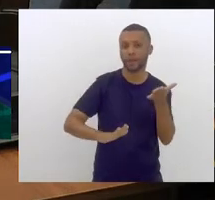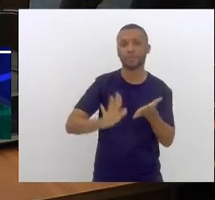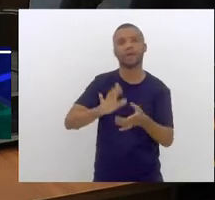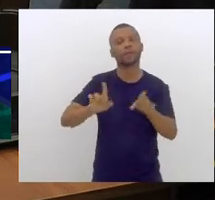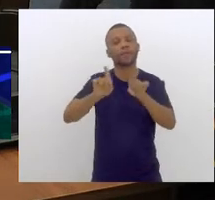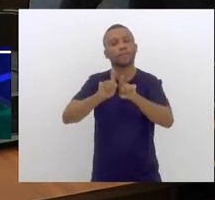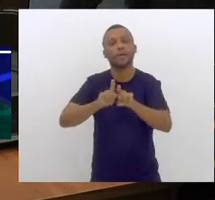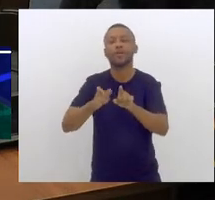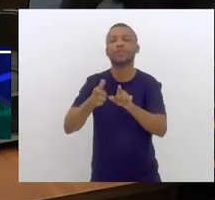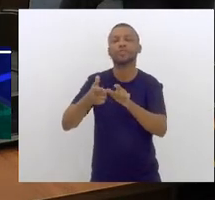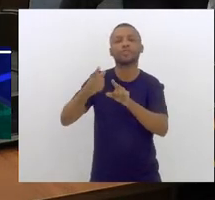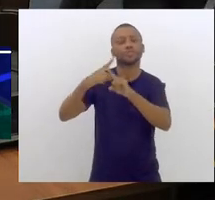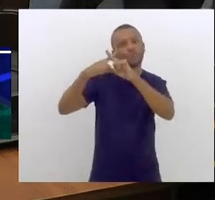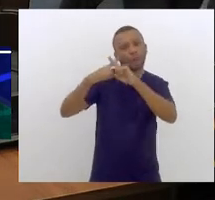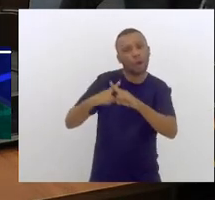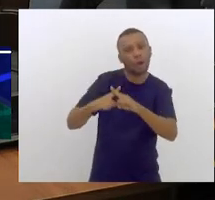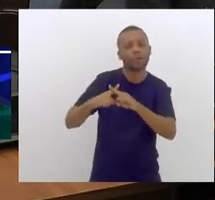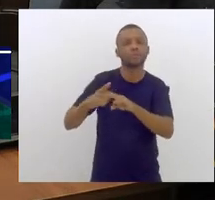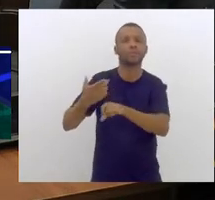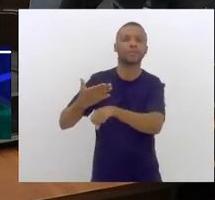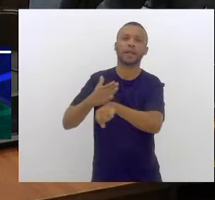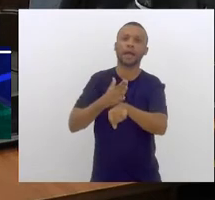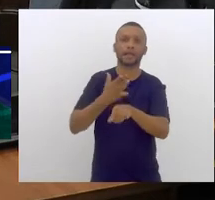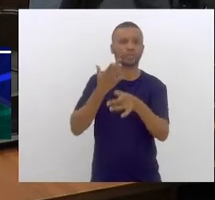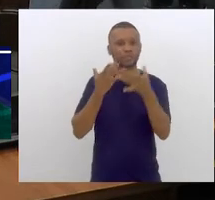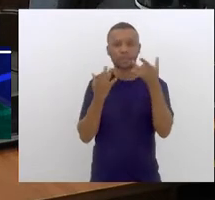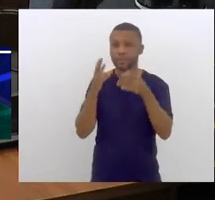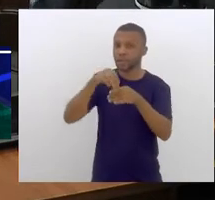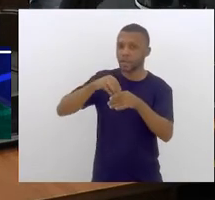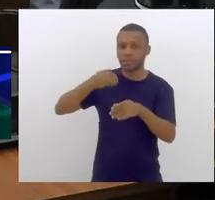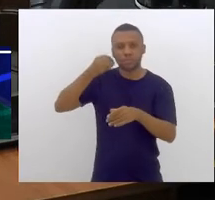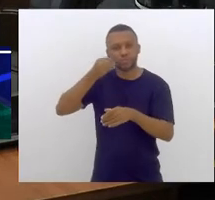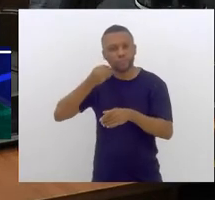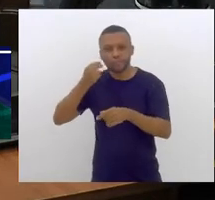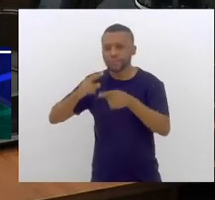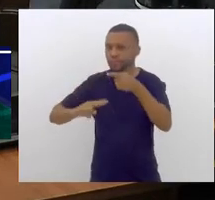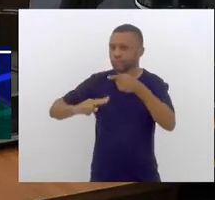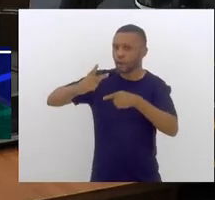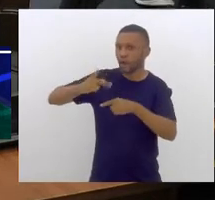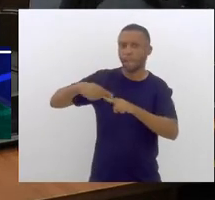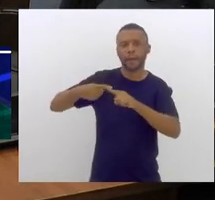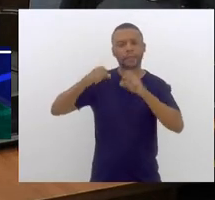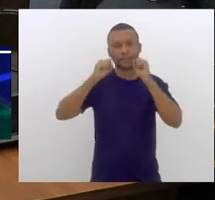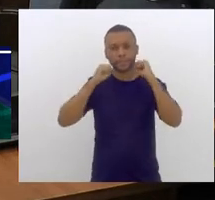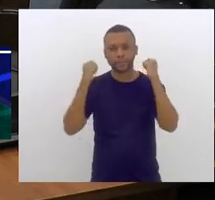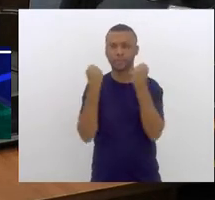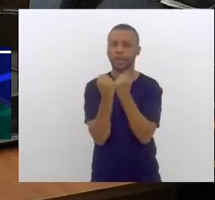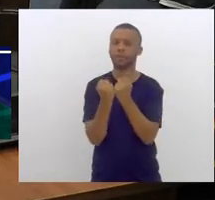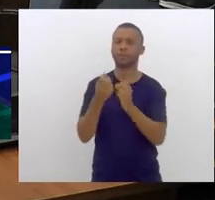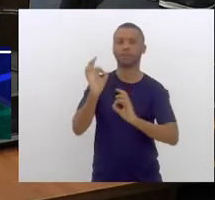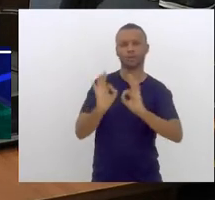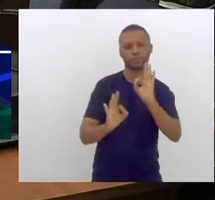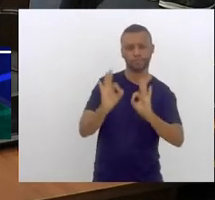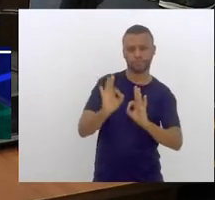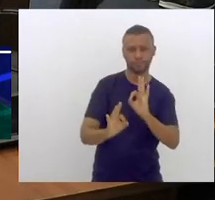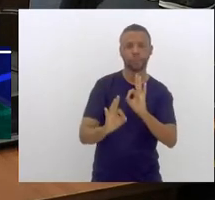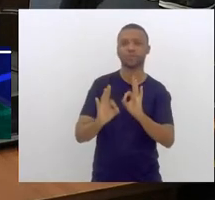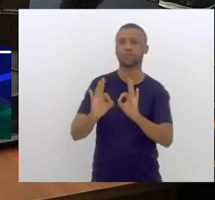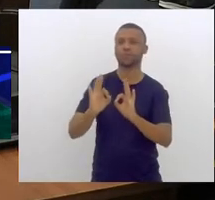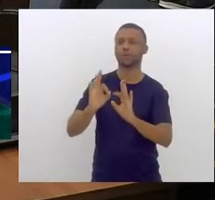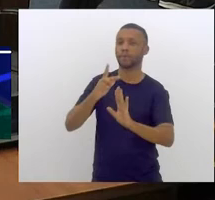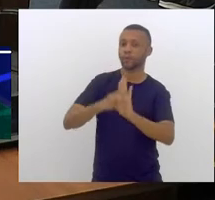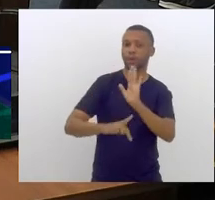e técnicas teatrais. Nos laboratórios e seminários são elaborados e produzidos projetos